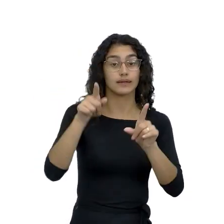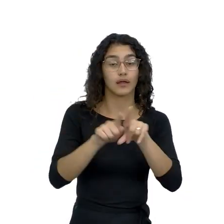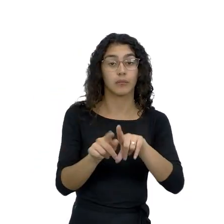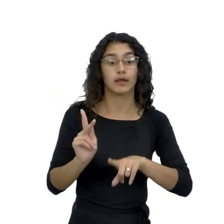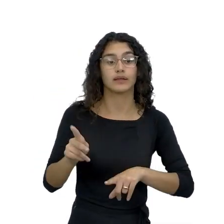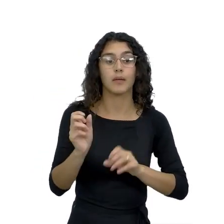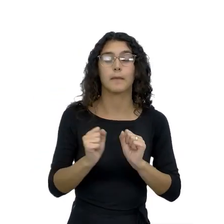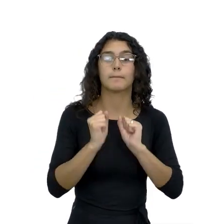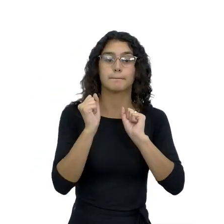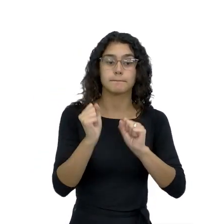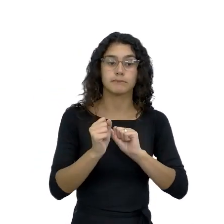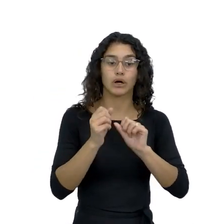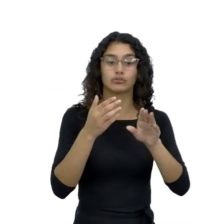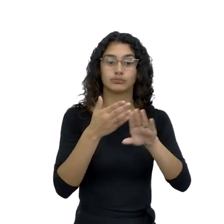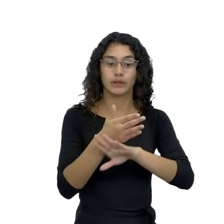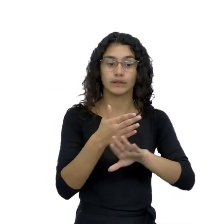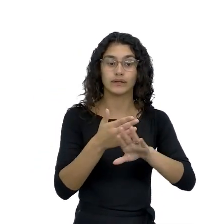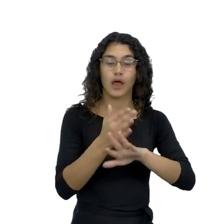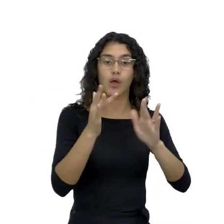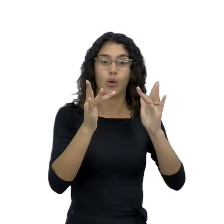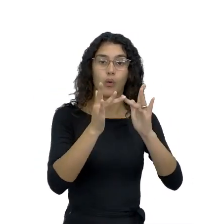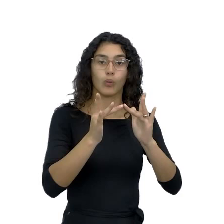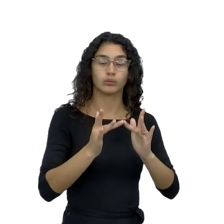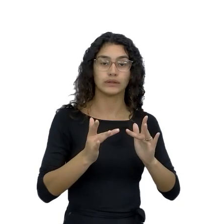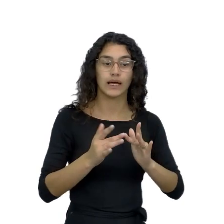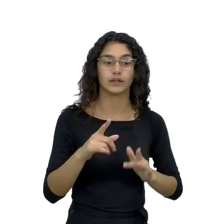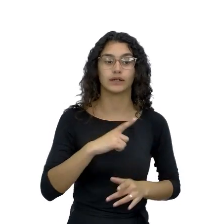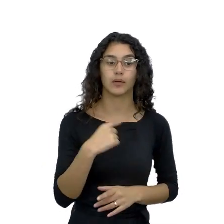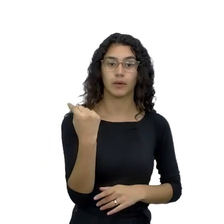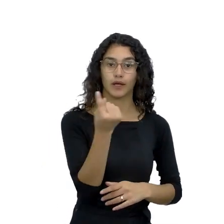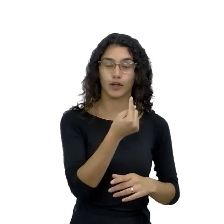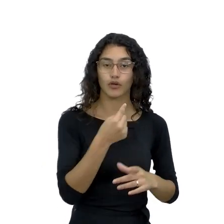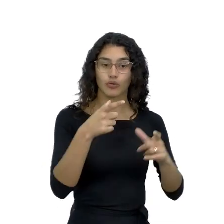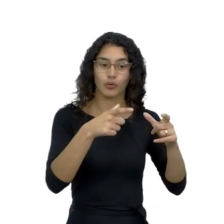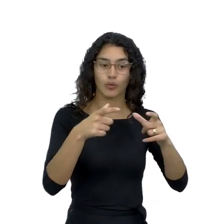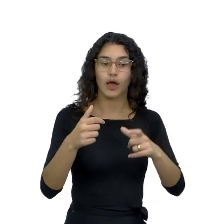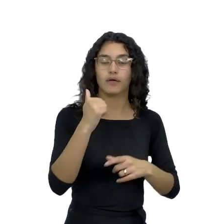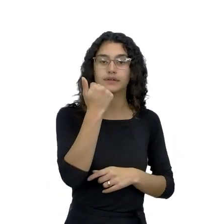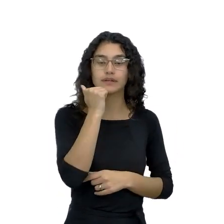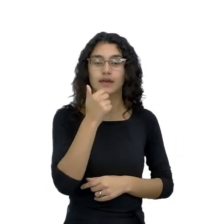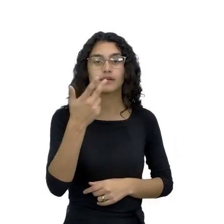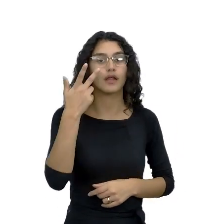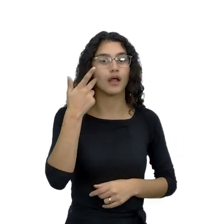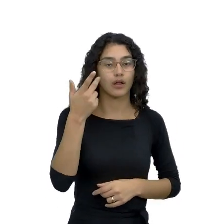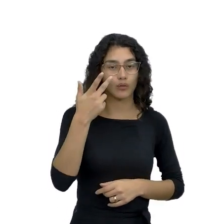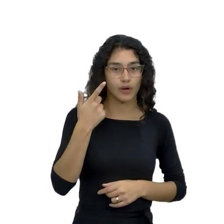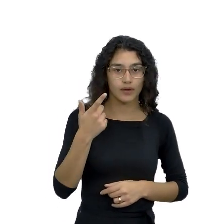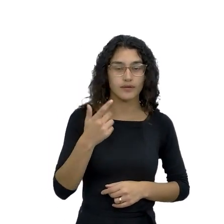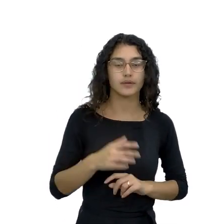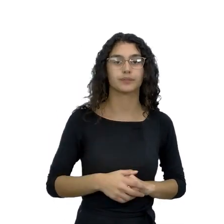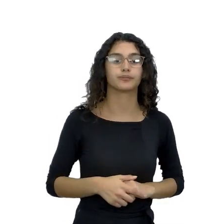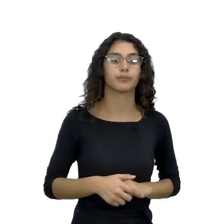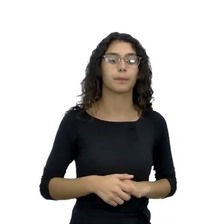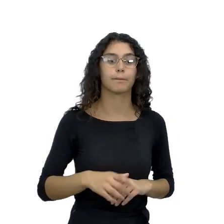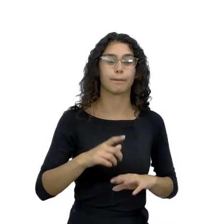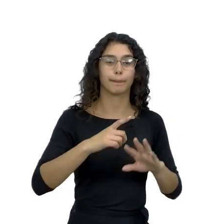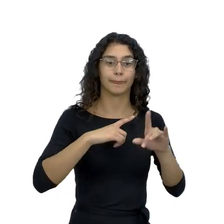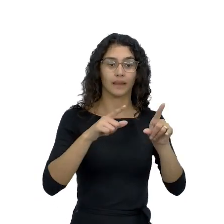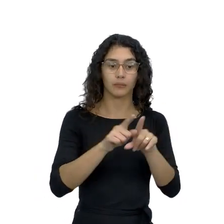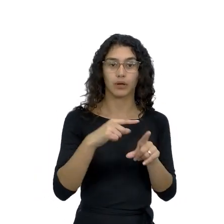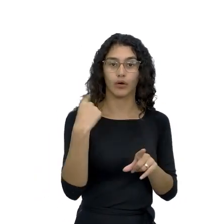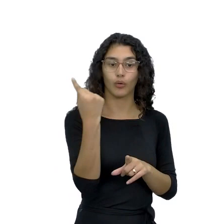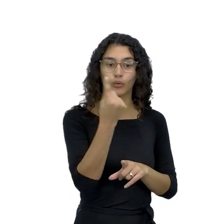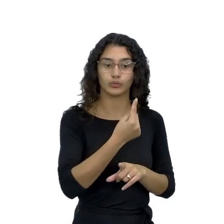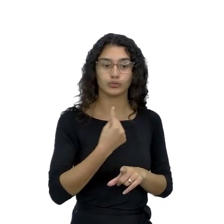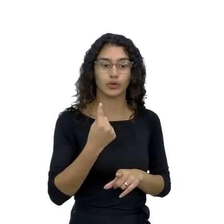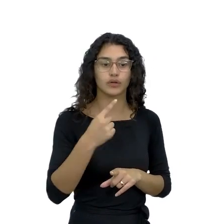sempre podemos entrar em contato pela nossa comunidade de ciências da natureza. Aqui estão os